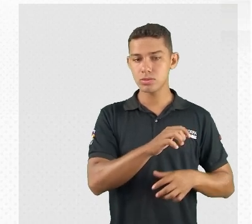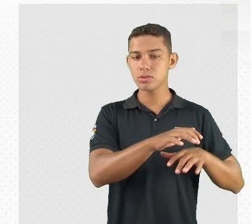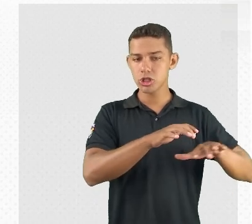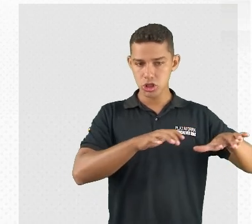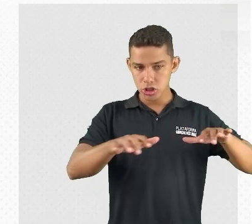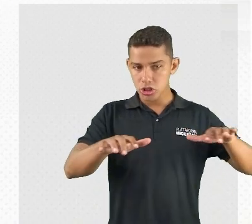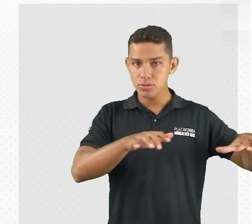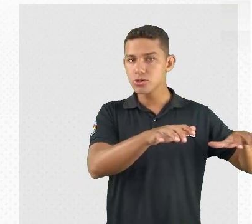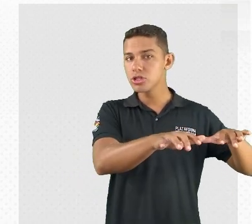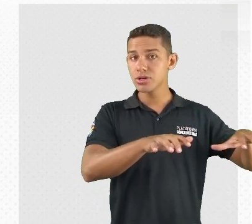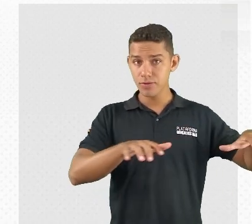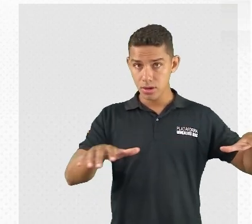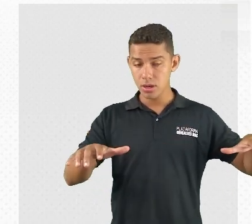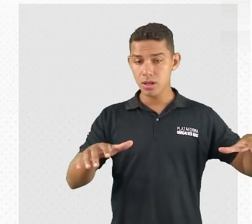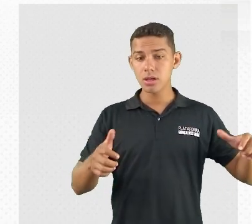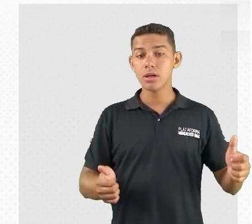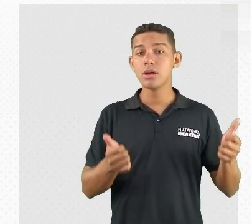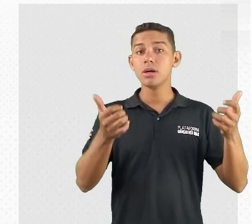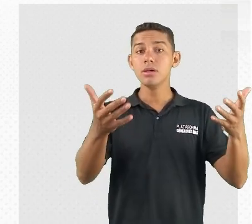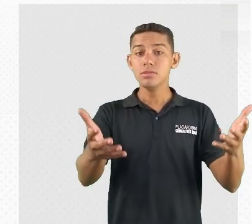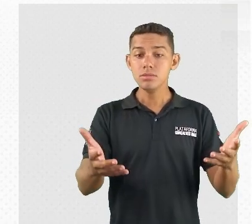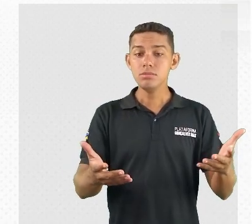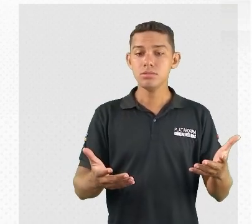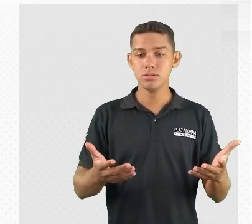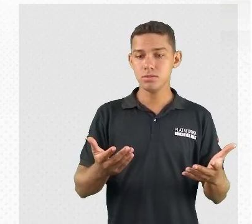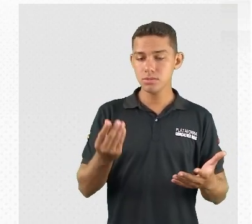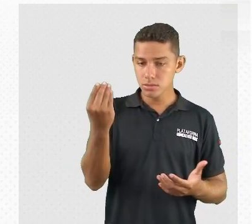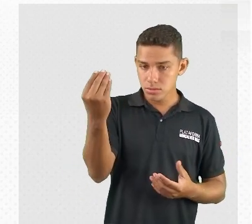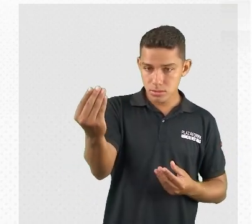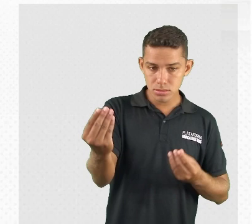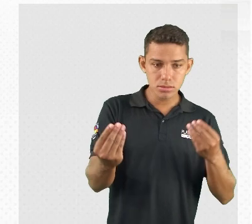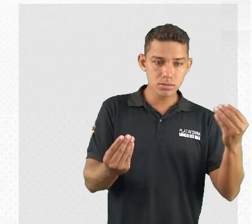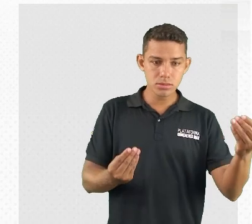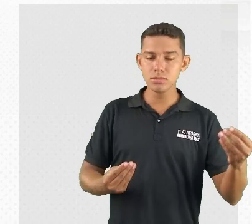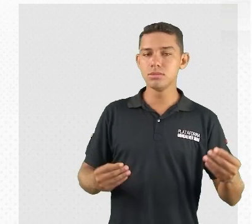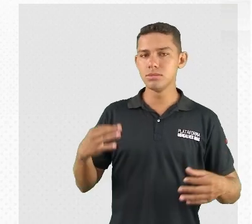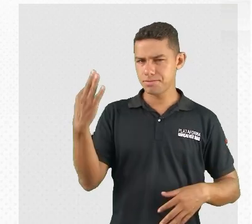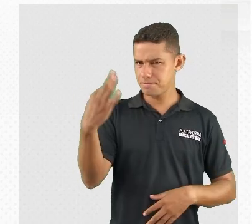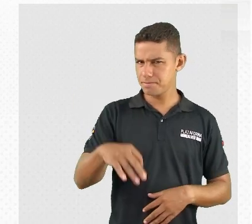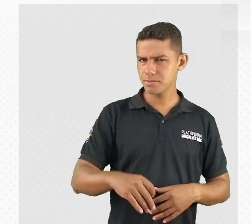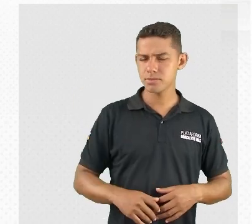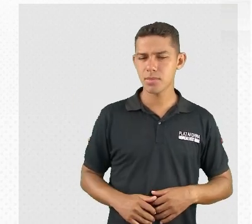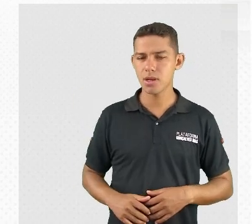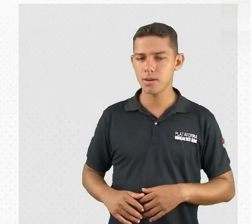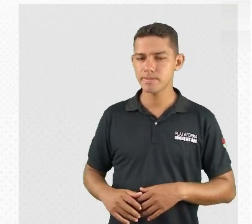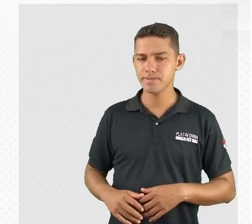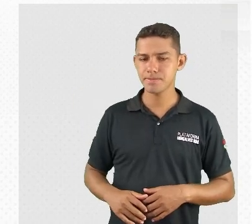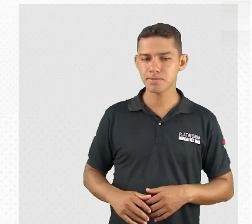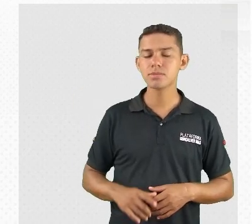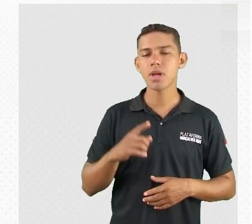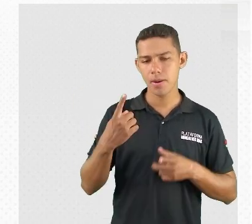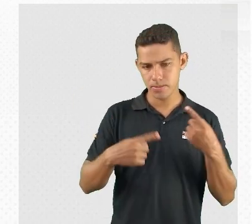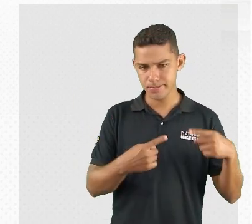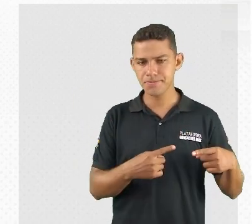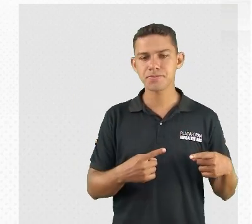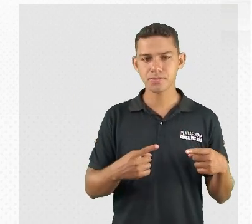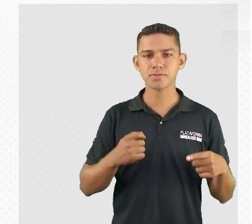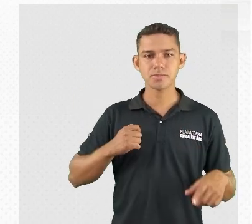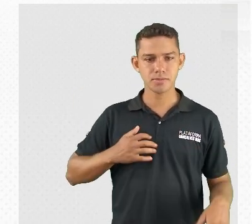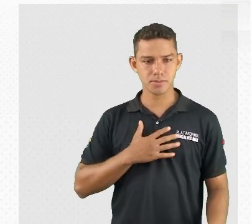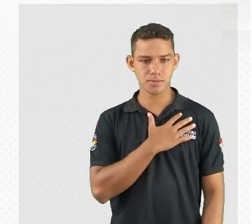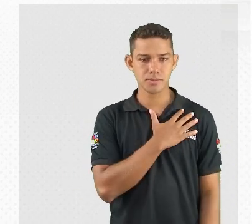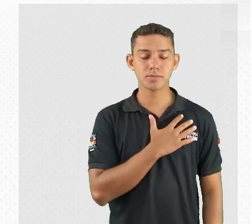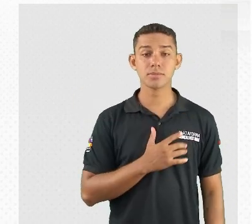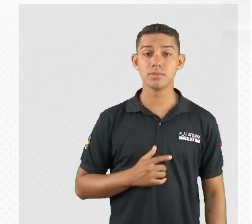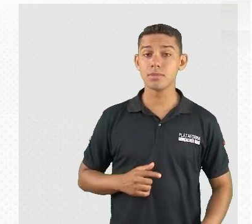distributiva, né? Em dar a cada um que é devido, né? Então, é uma concepção política aristotélica. Só